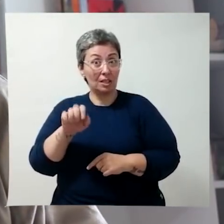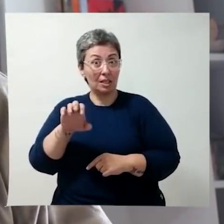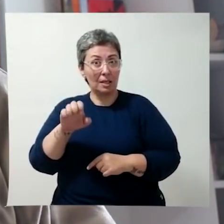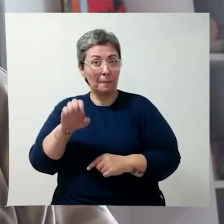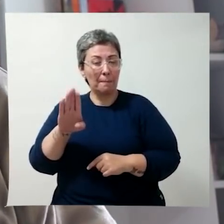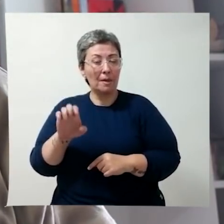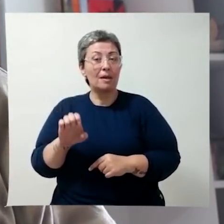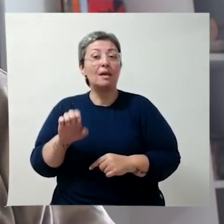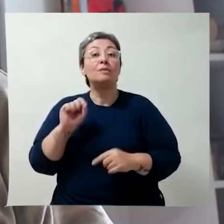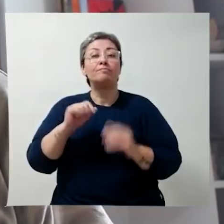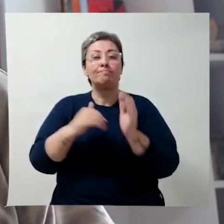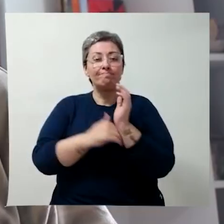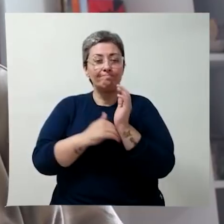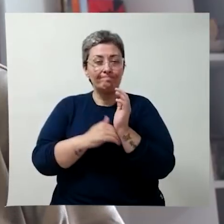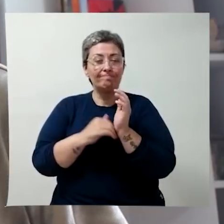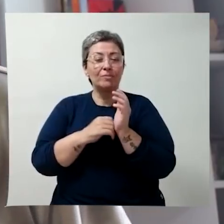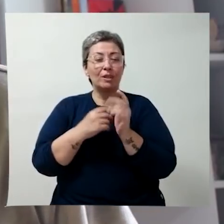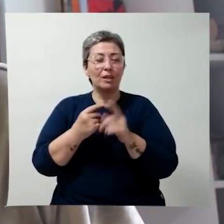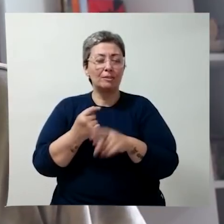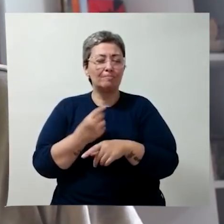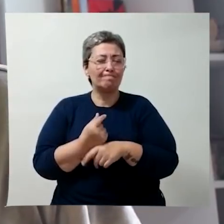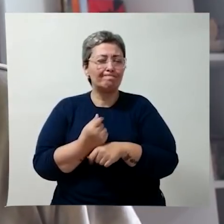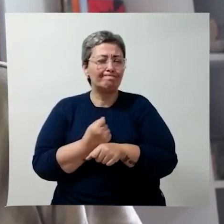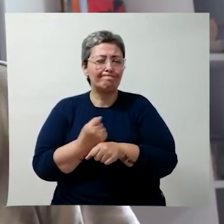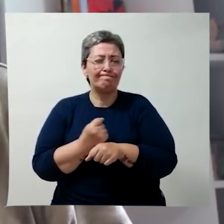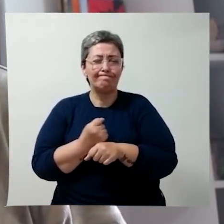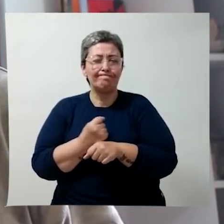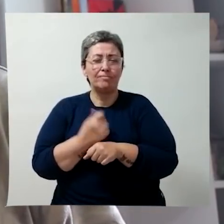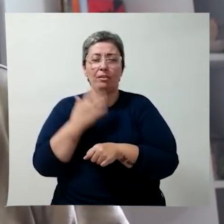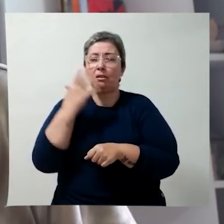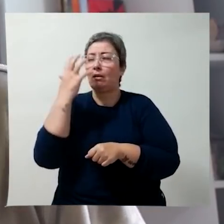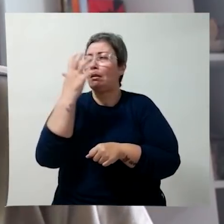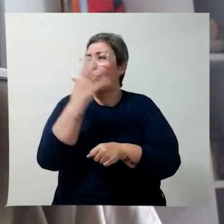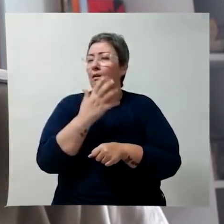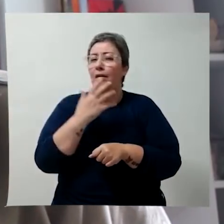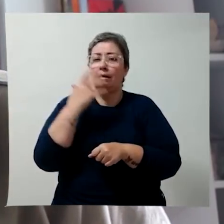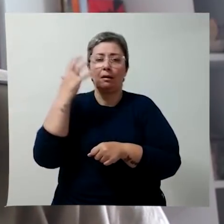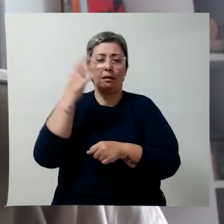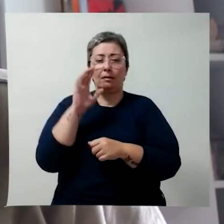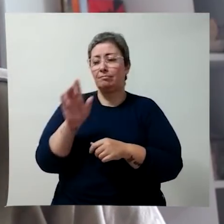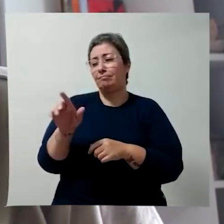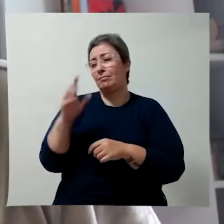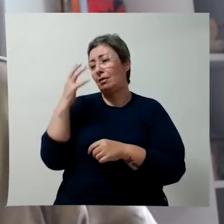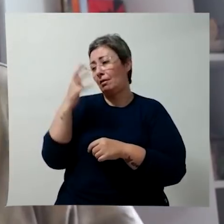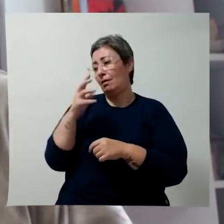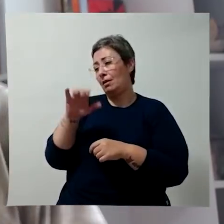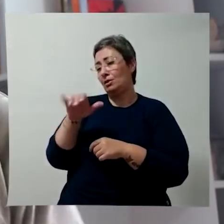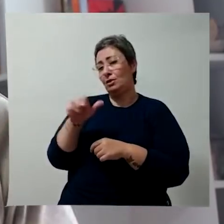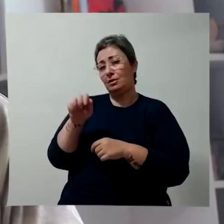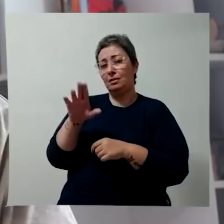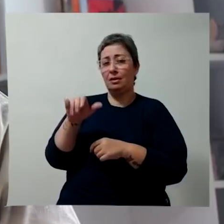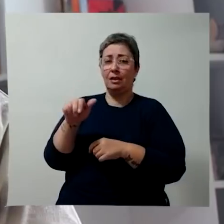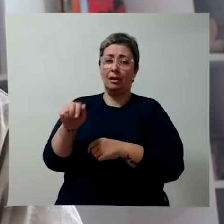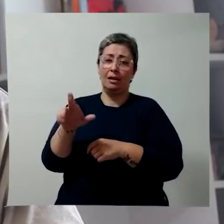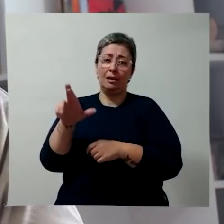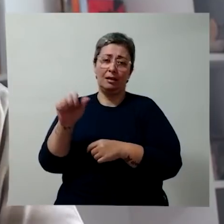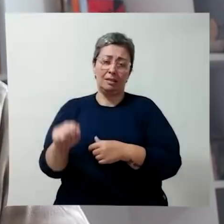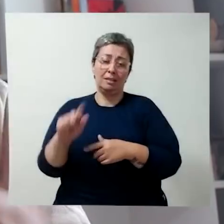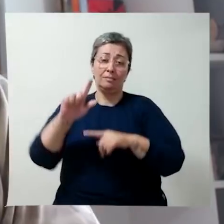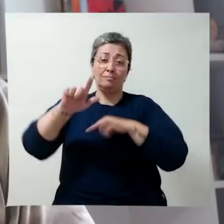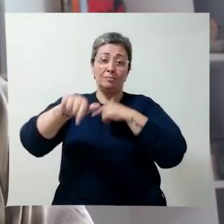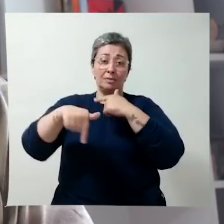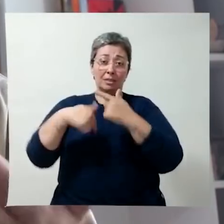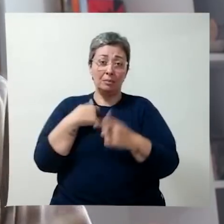Jaibé tinha um segredo. Há muito tempo ele era apaixonado pela Jaciara.